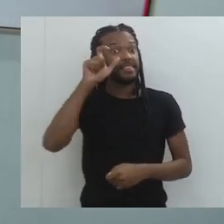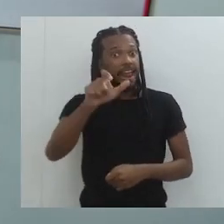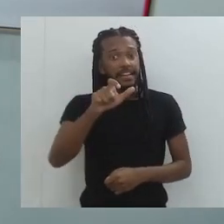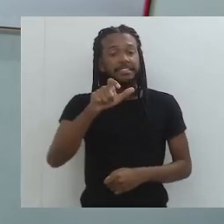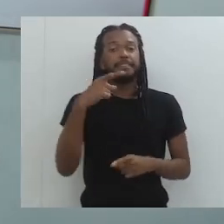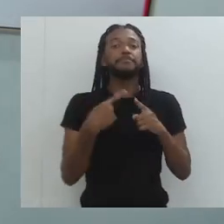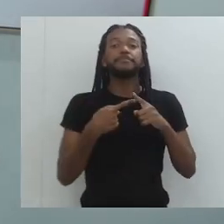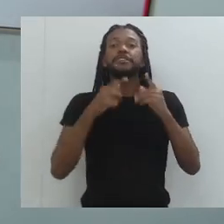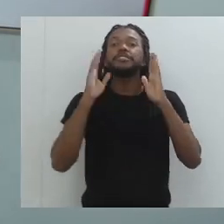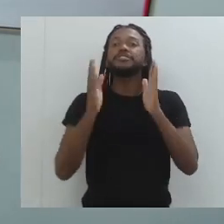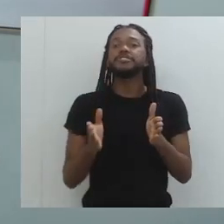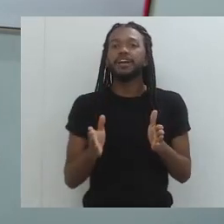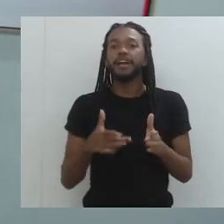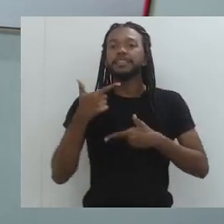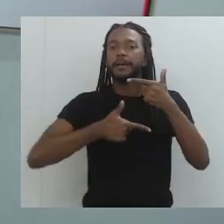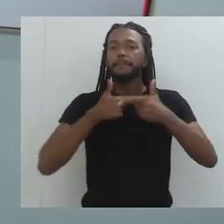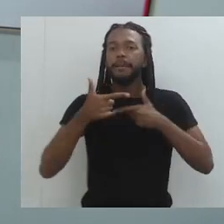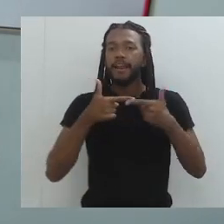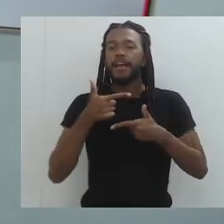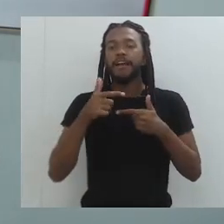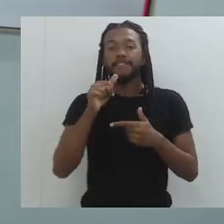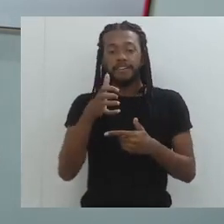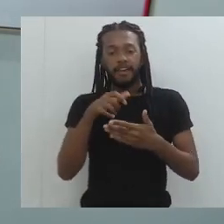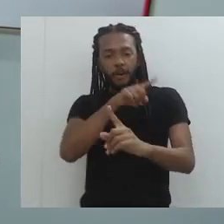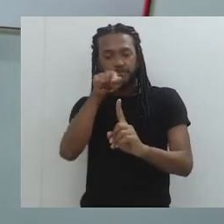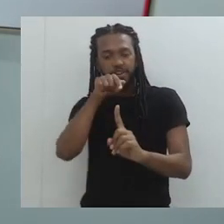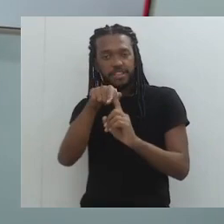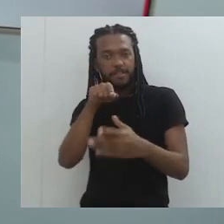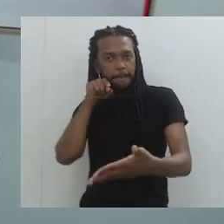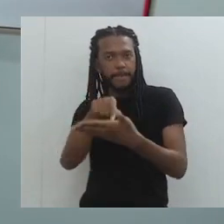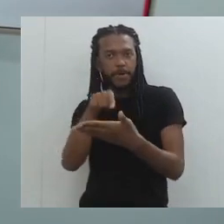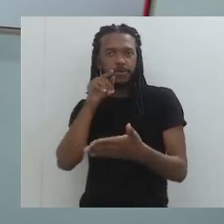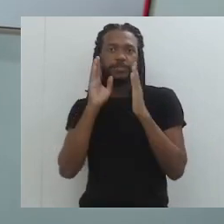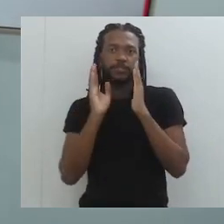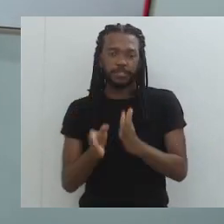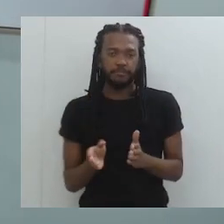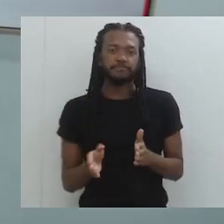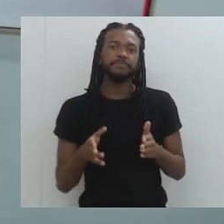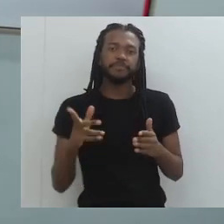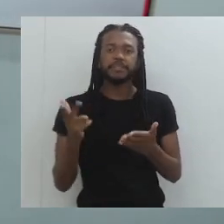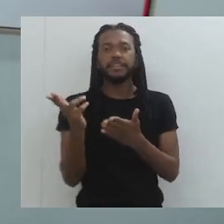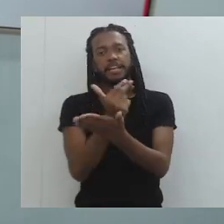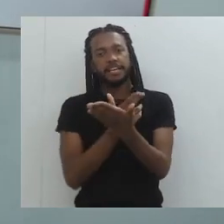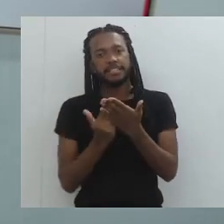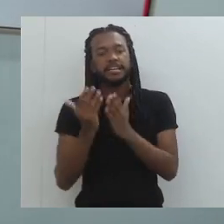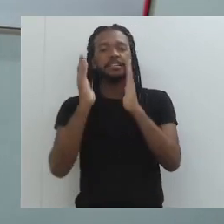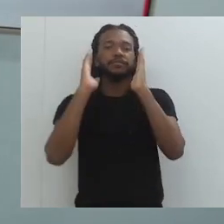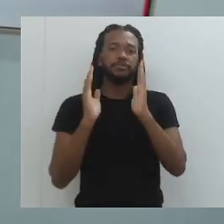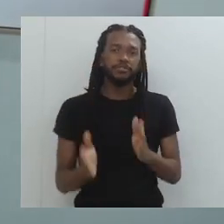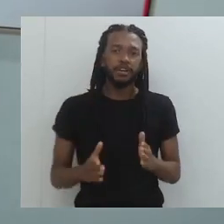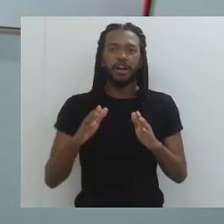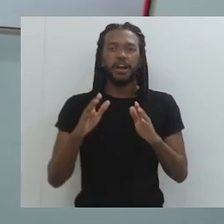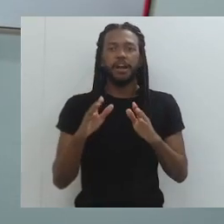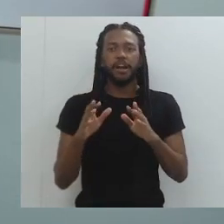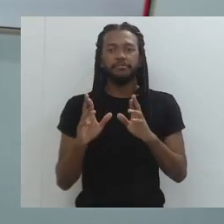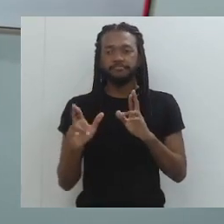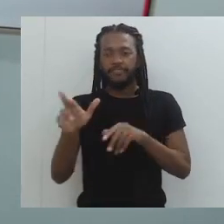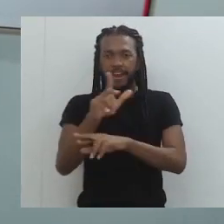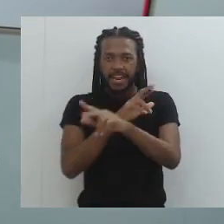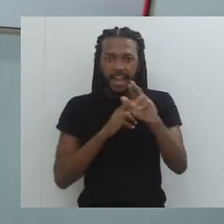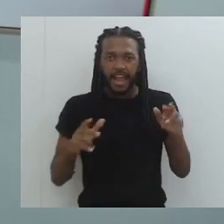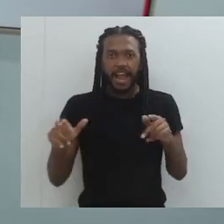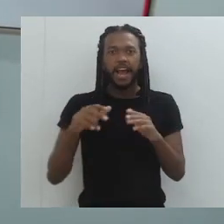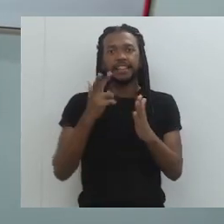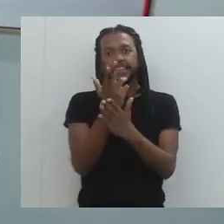você já trabalhava a questão de acertar o alvo desse daí. E aí o desenho ia sendo variados, desenhava